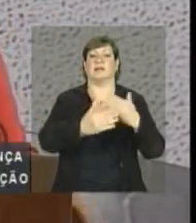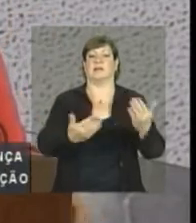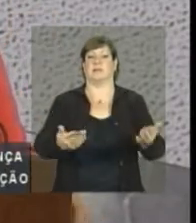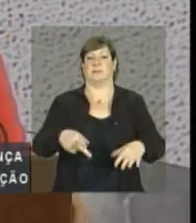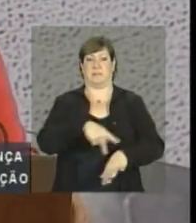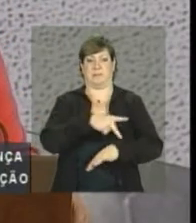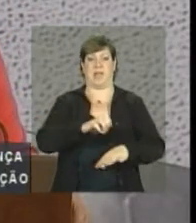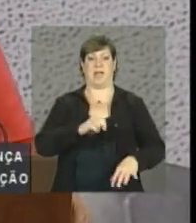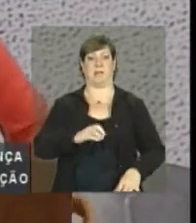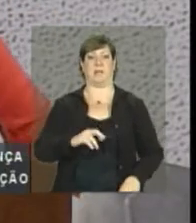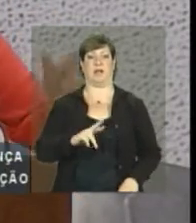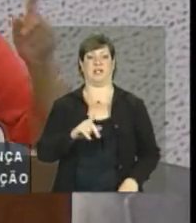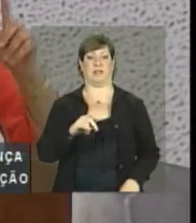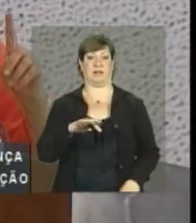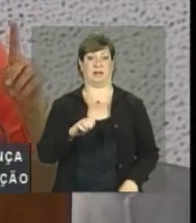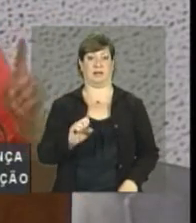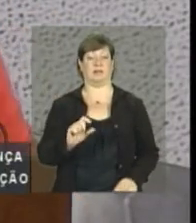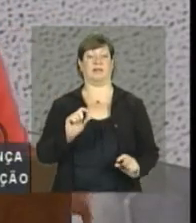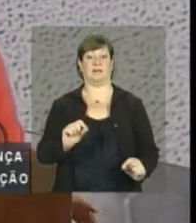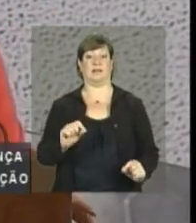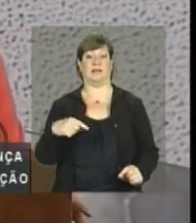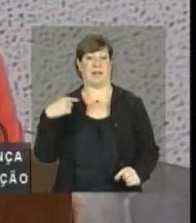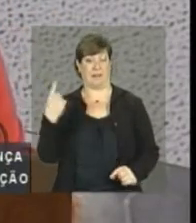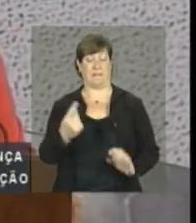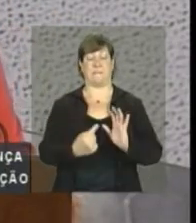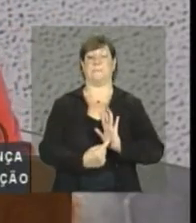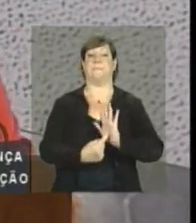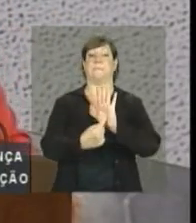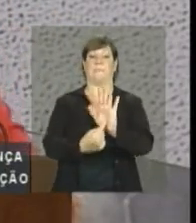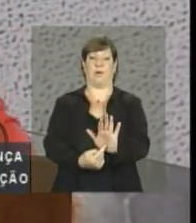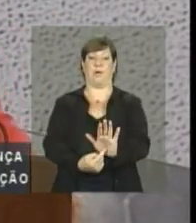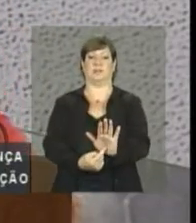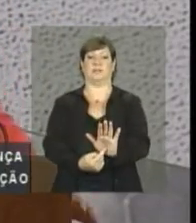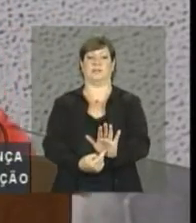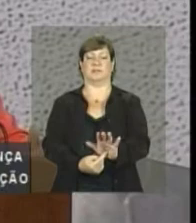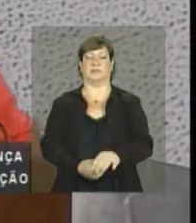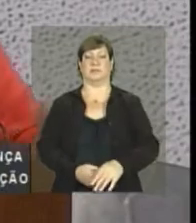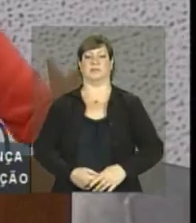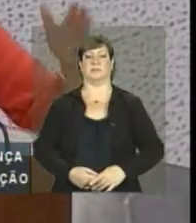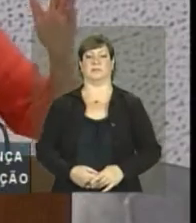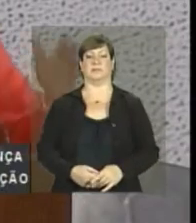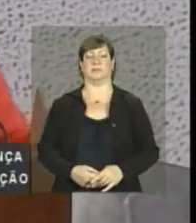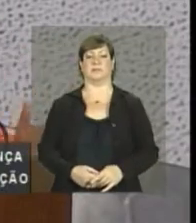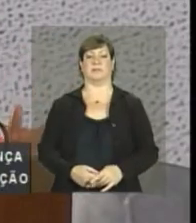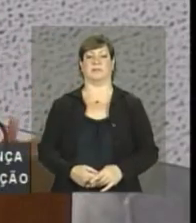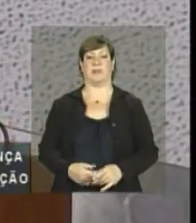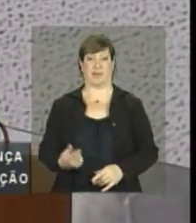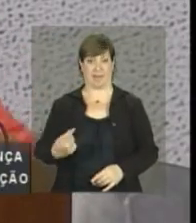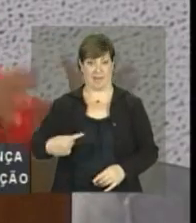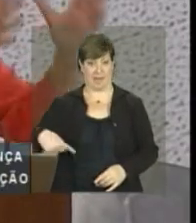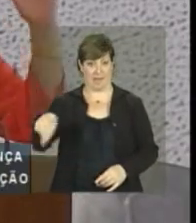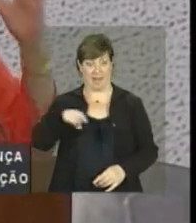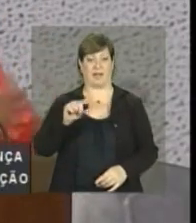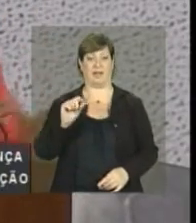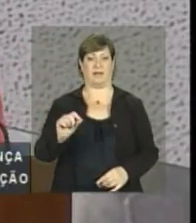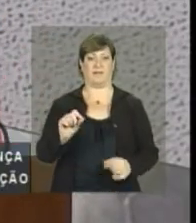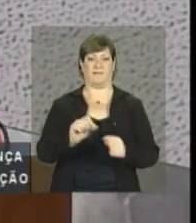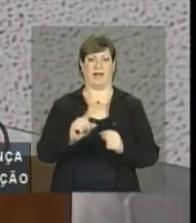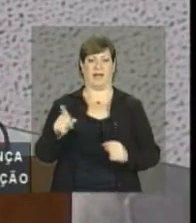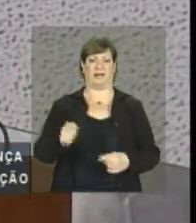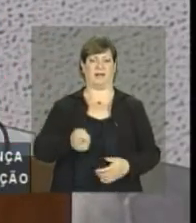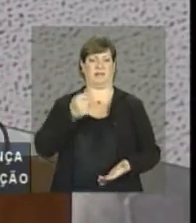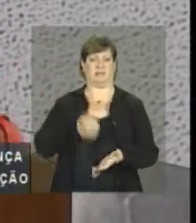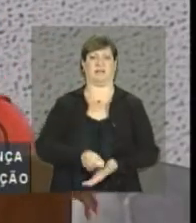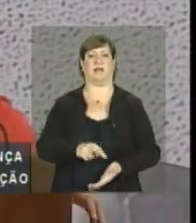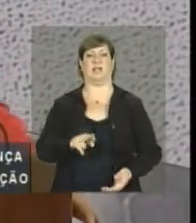países emergentes, e que mostra que eles compensam essa rigidez